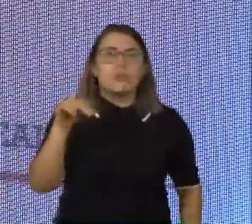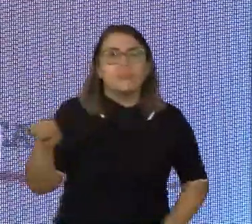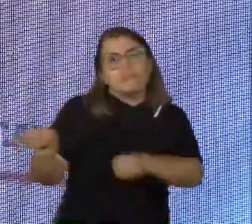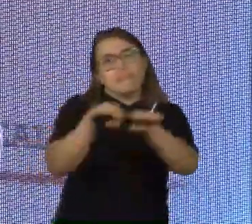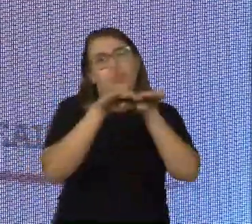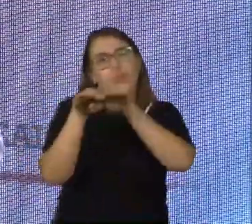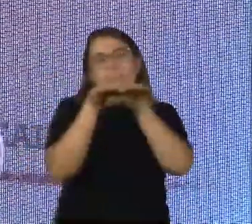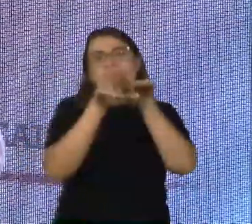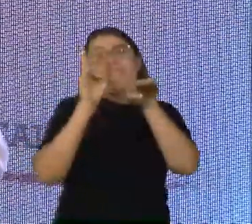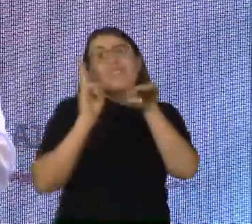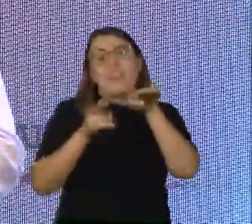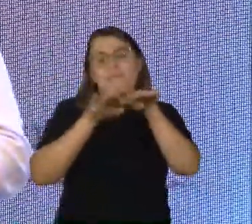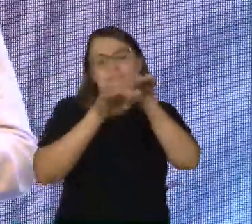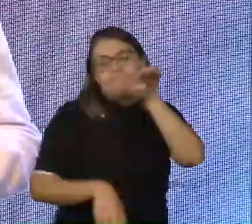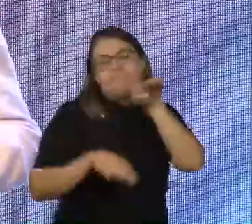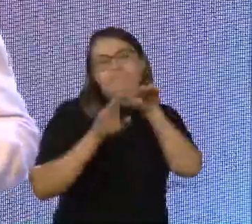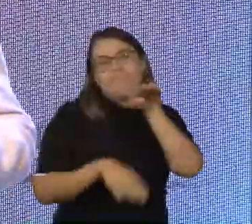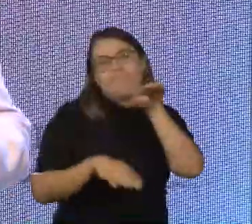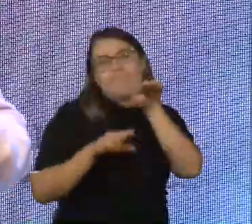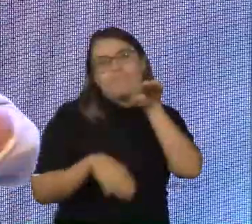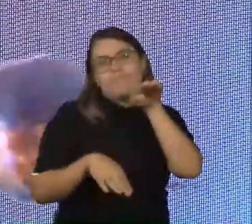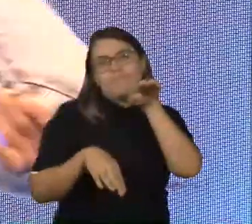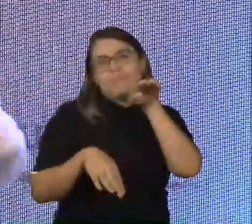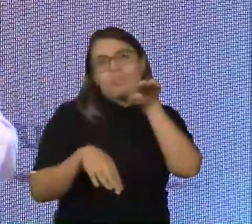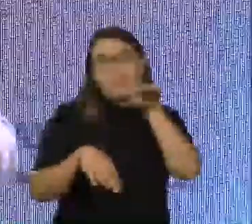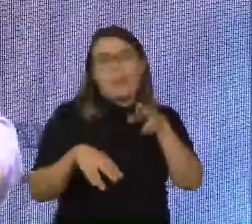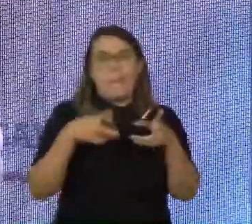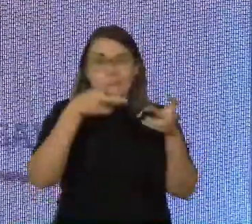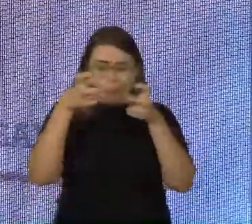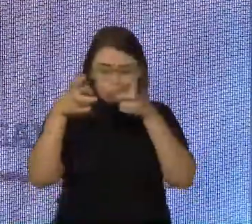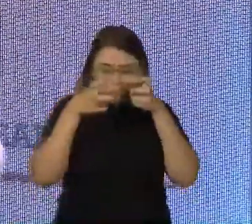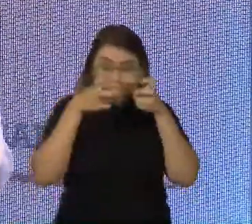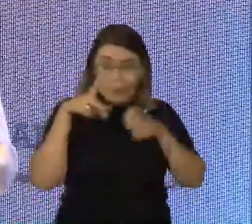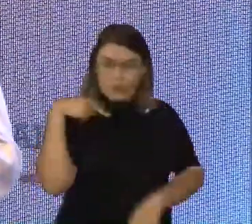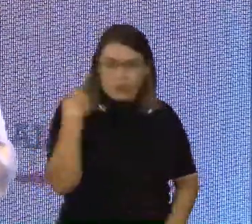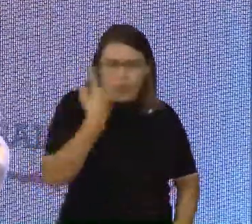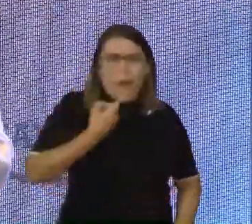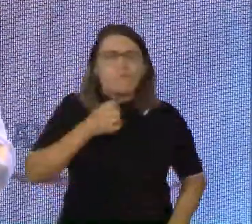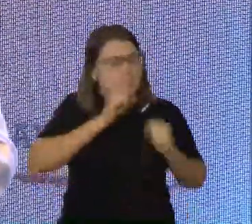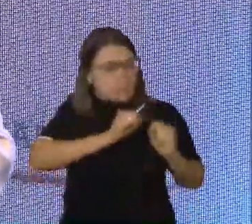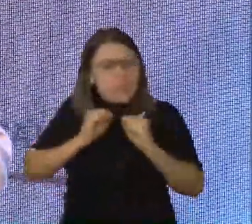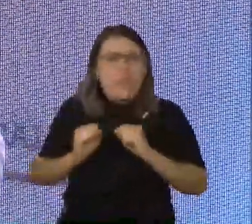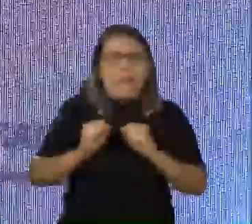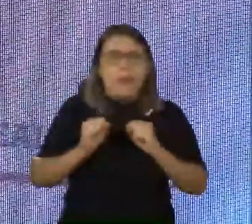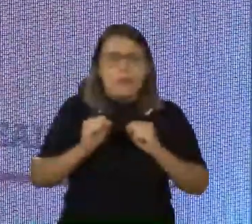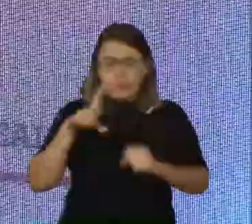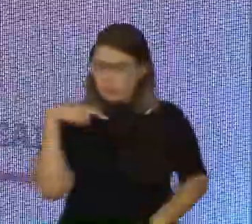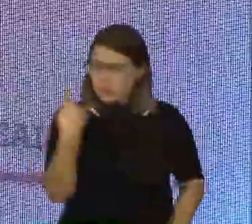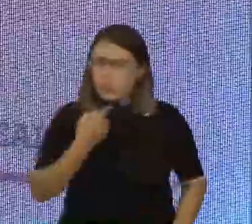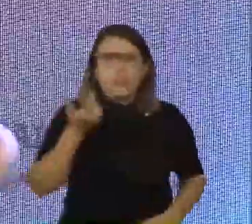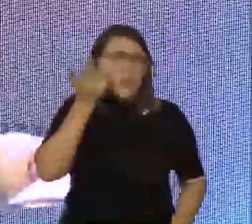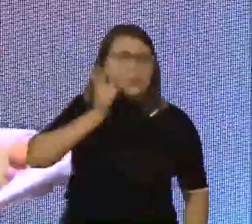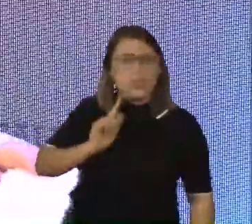iguais. Isso acaba deixando a visão sobre o nosso potencial um pouco afetada, seja